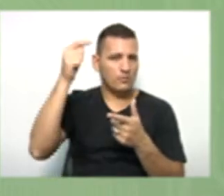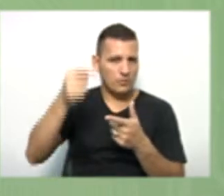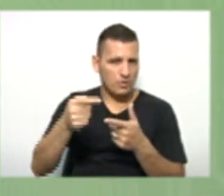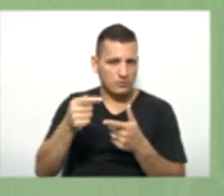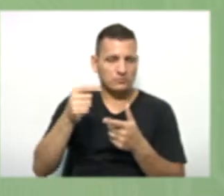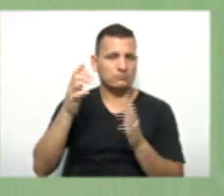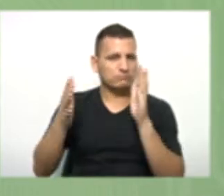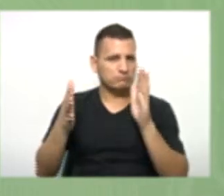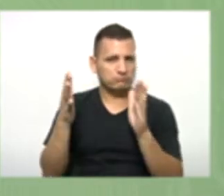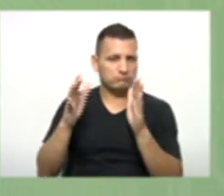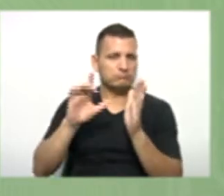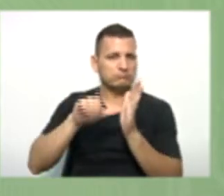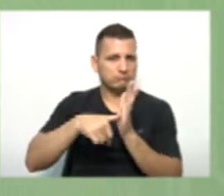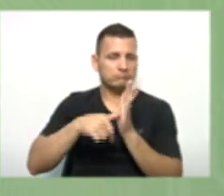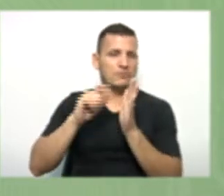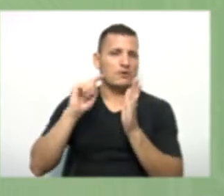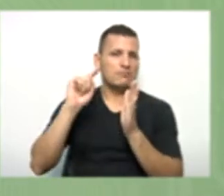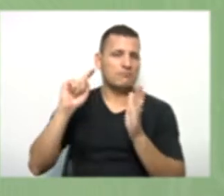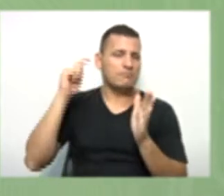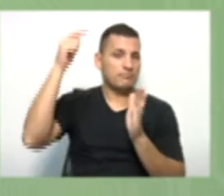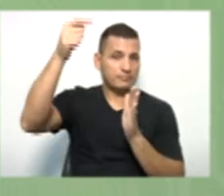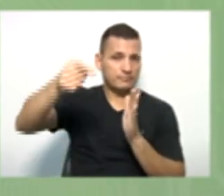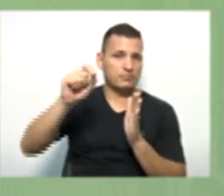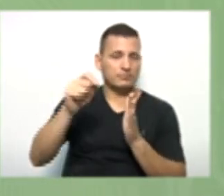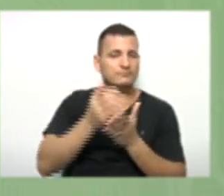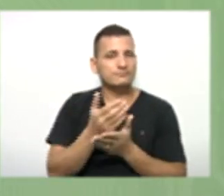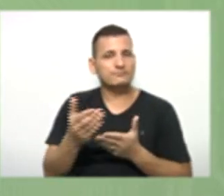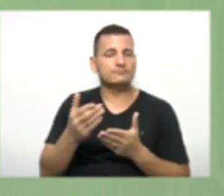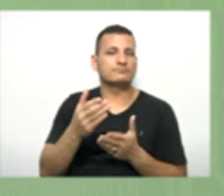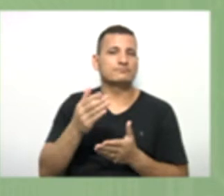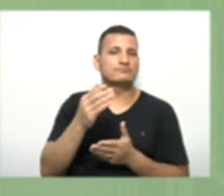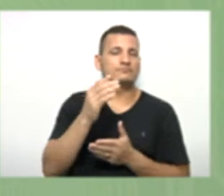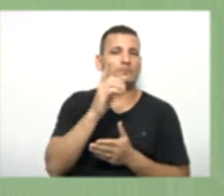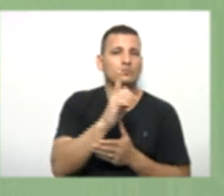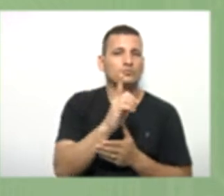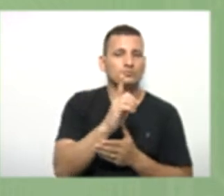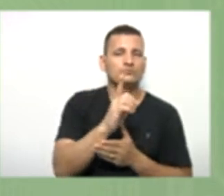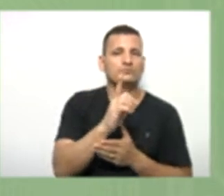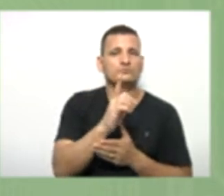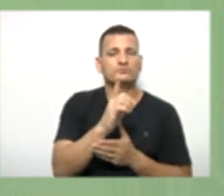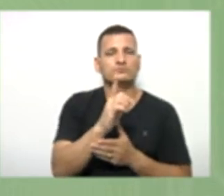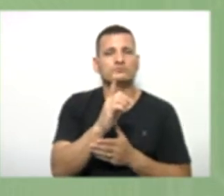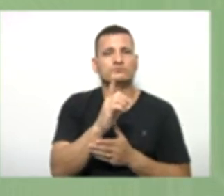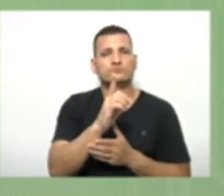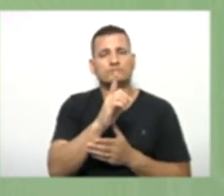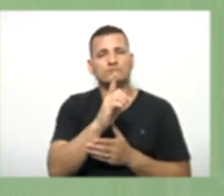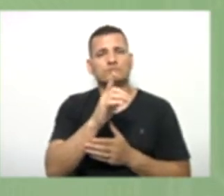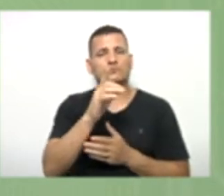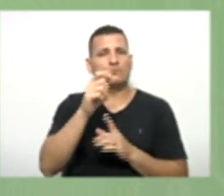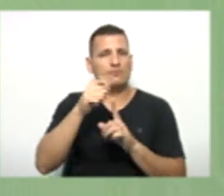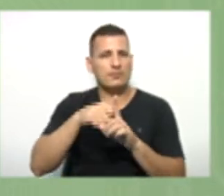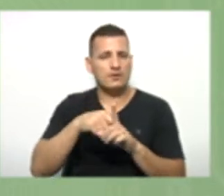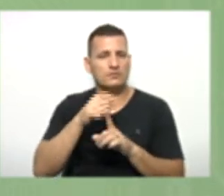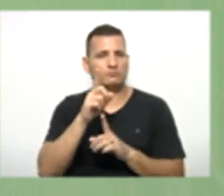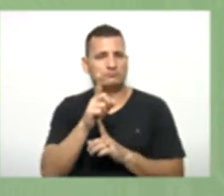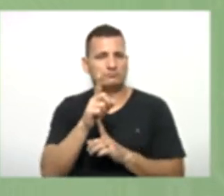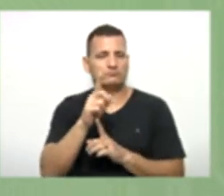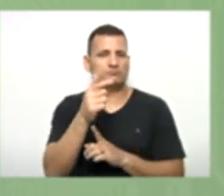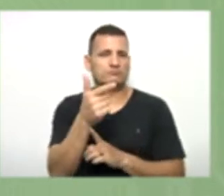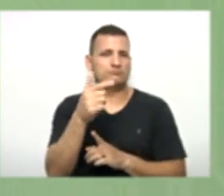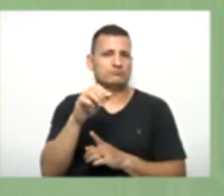seja, a partir de 1/1/2019. Do mesmo jeito que lá nas